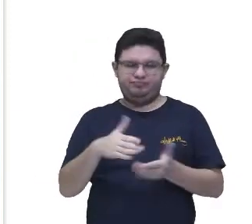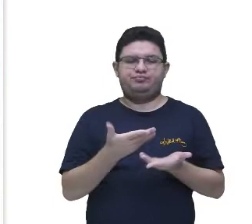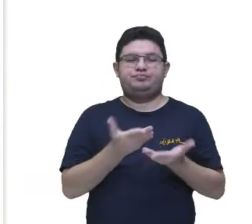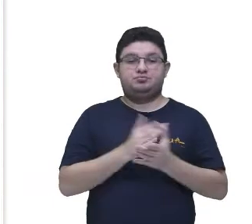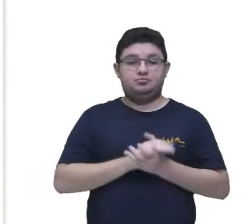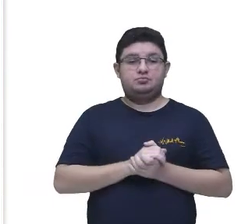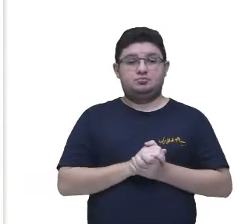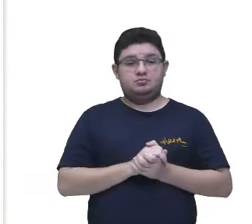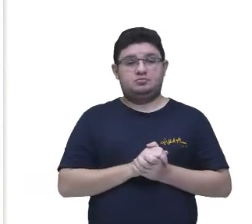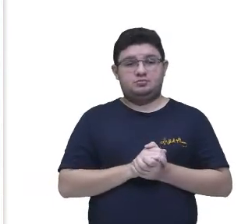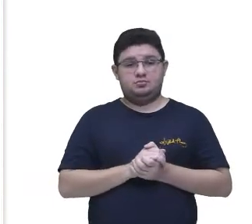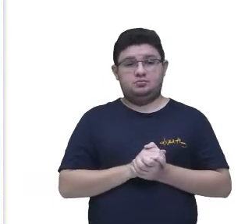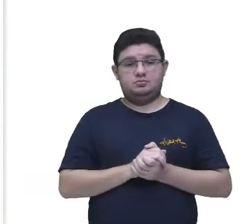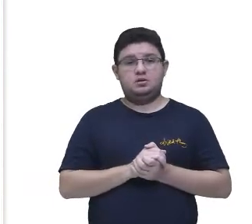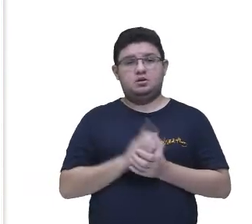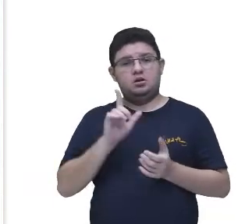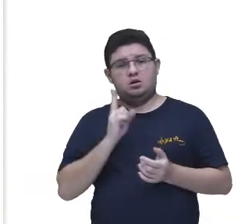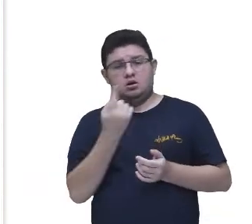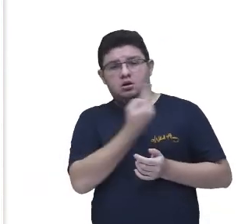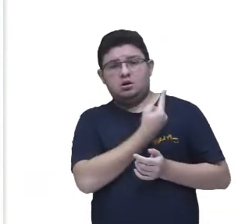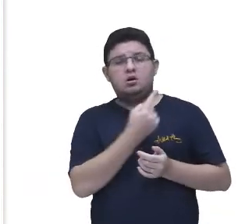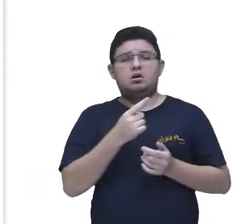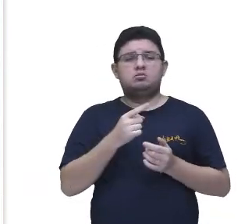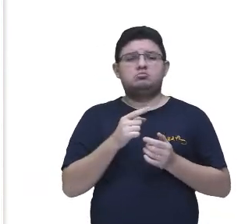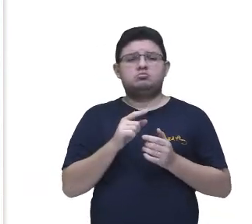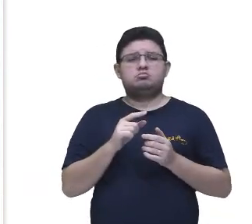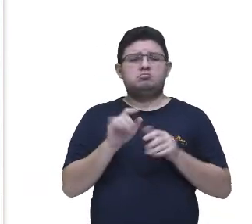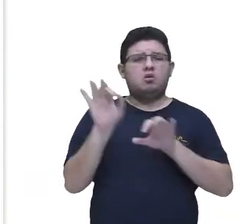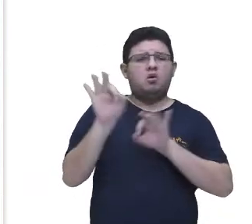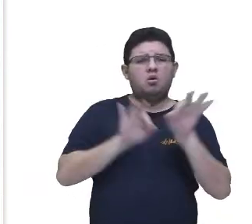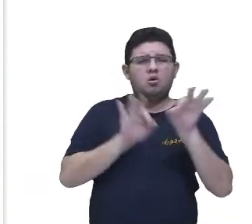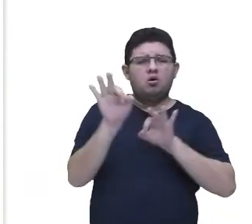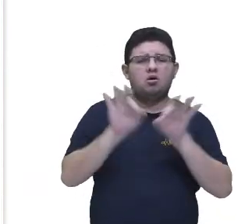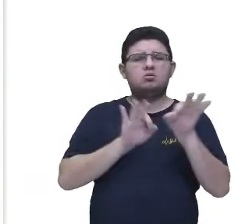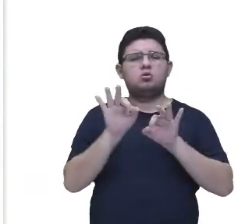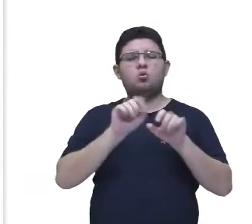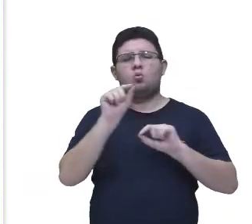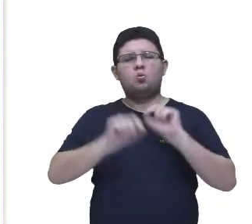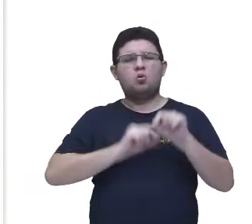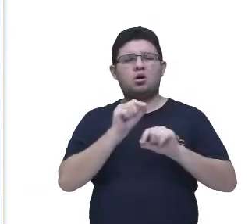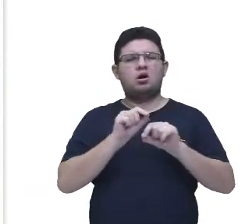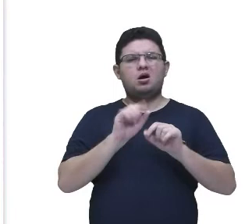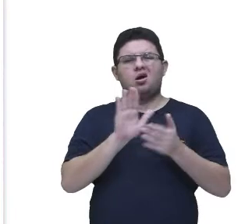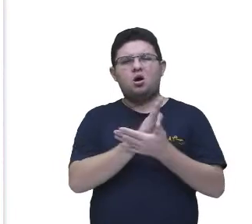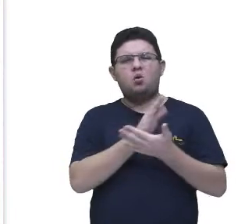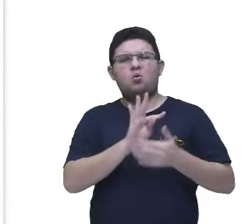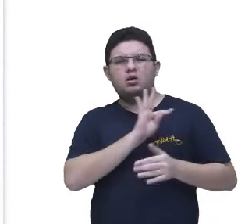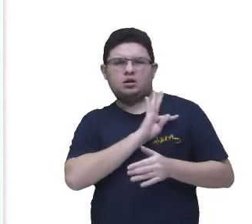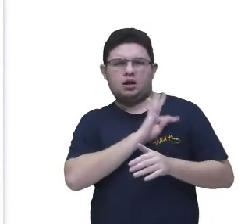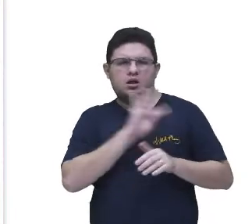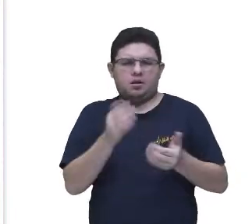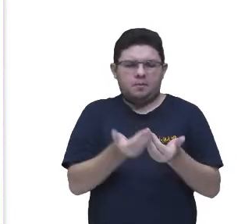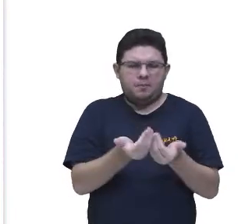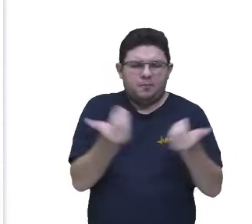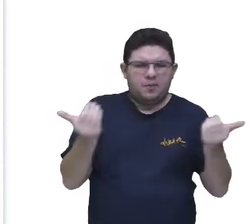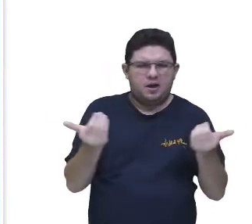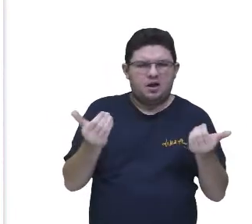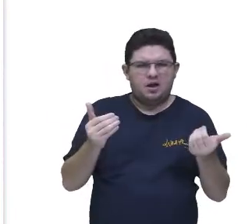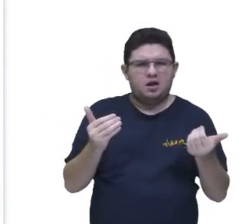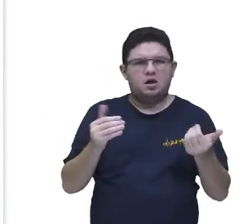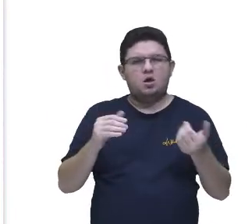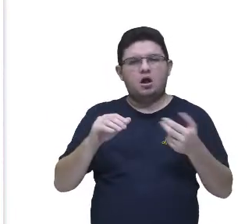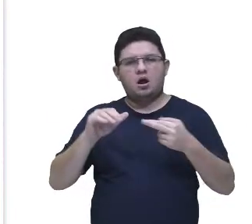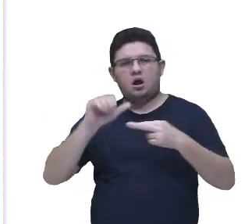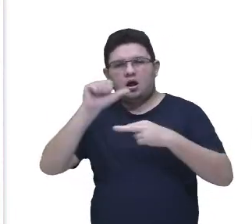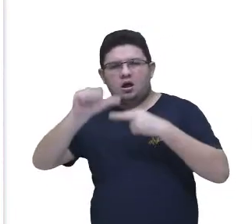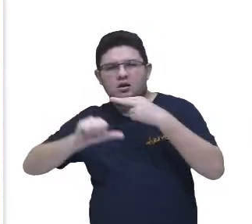gente aplique algumas que a gente vai ver ao longo da aula de hoje, algumas técnicas para separação, para reciclagem, para